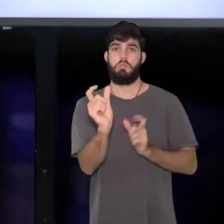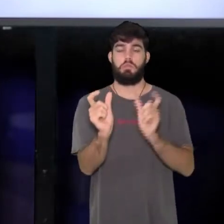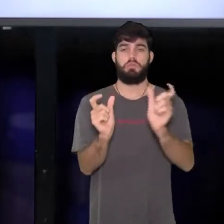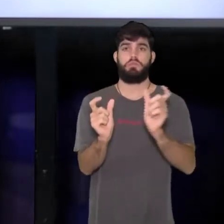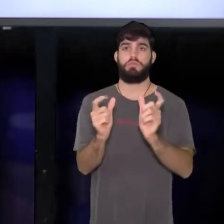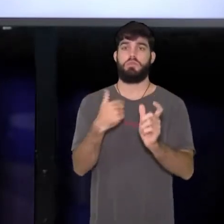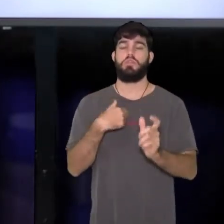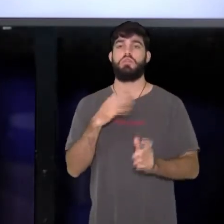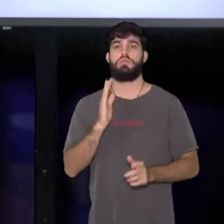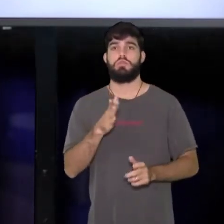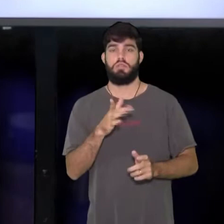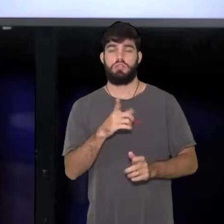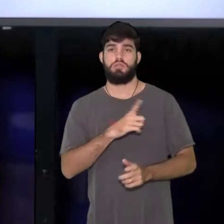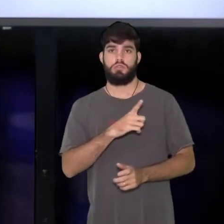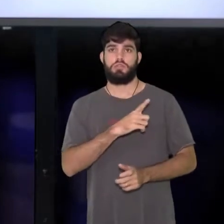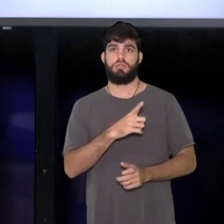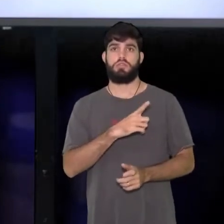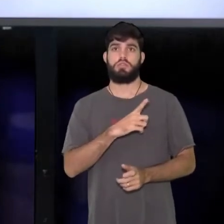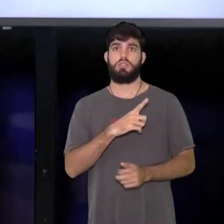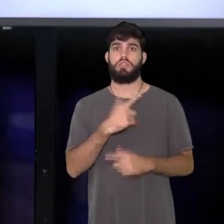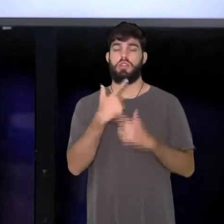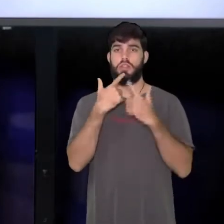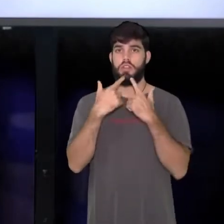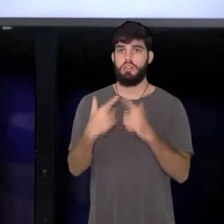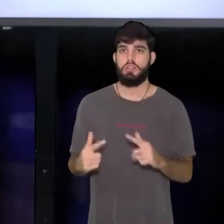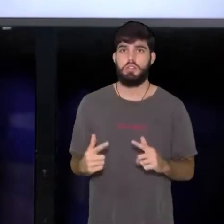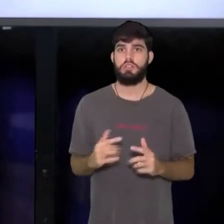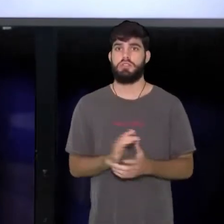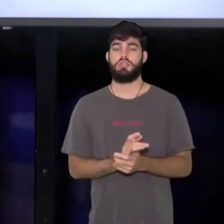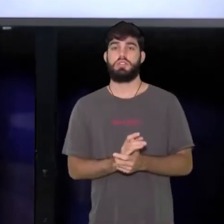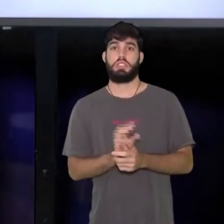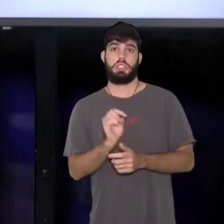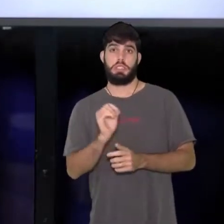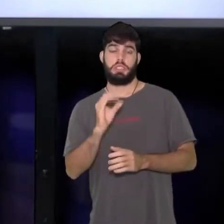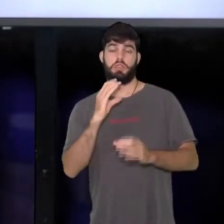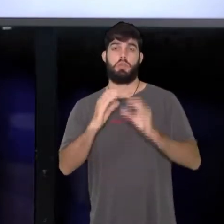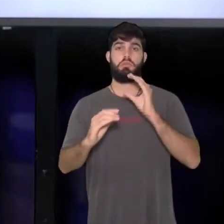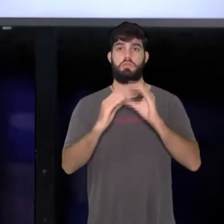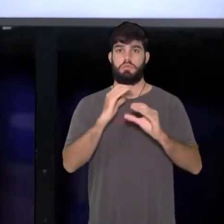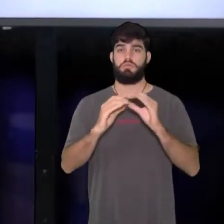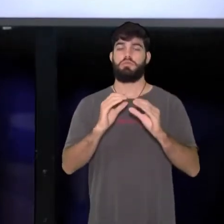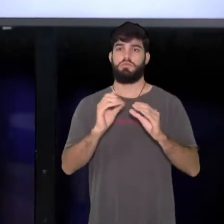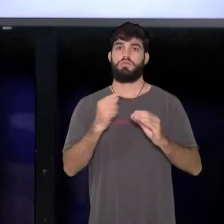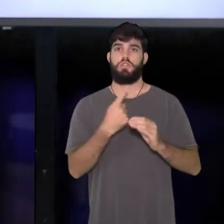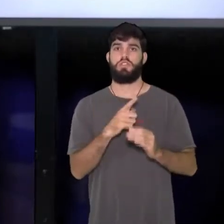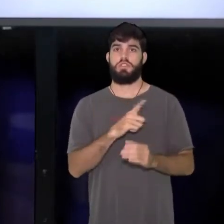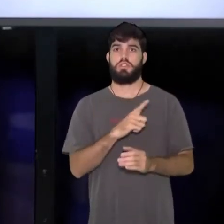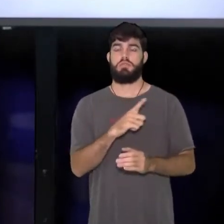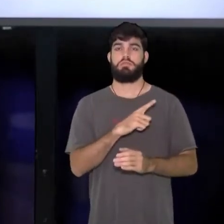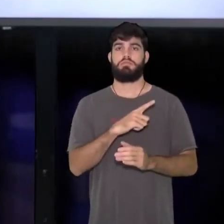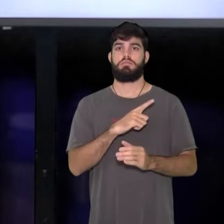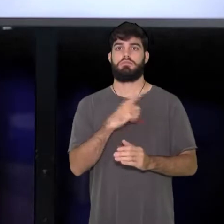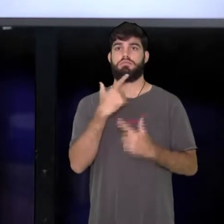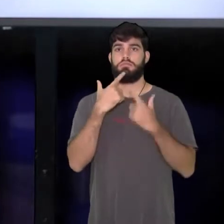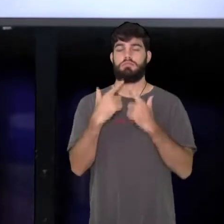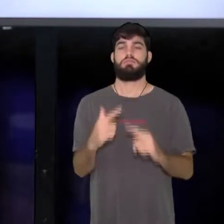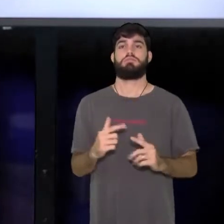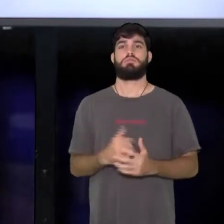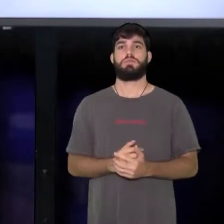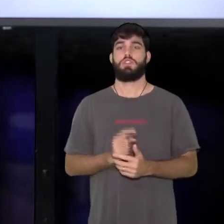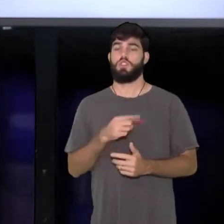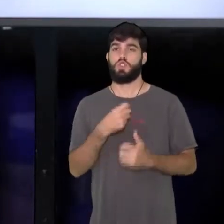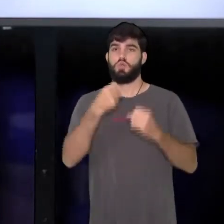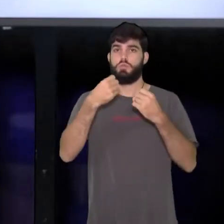então eu já tenho ali uma linguagem. Se comunica, então nós temos linguagem. E nós falamos de